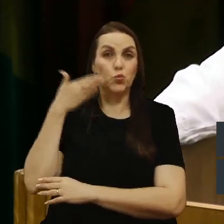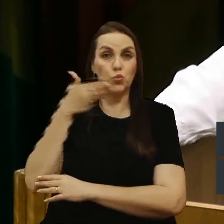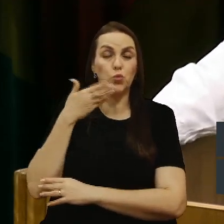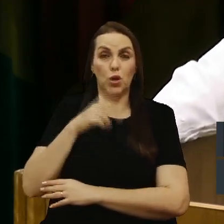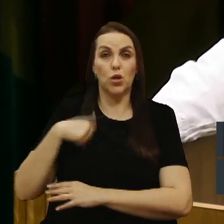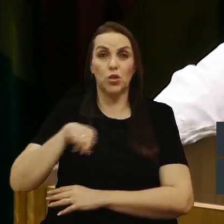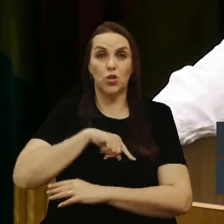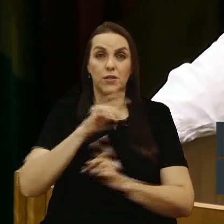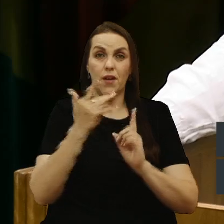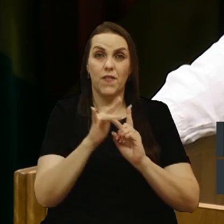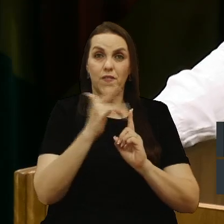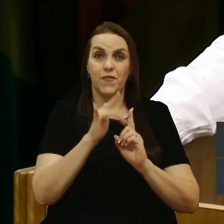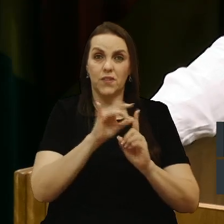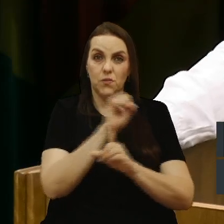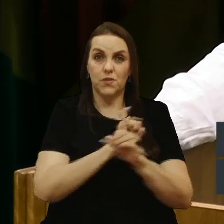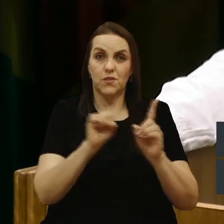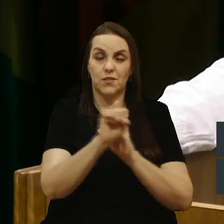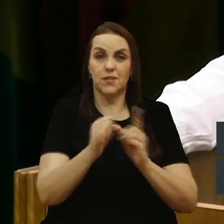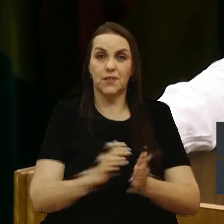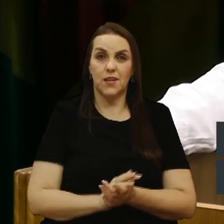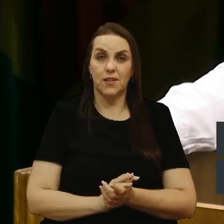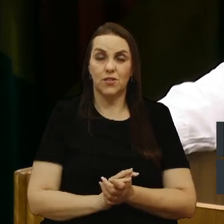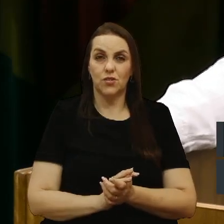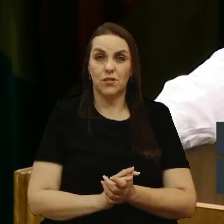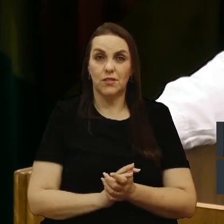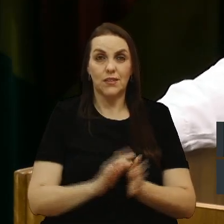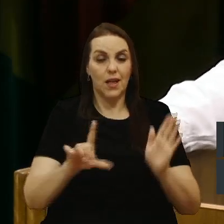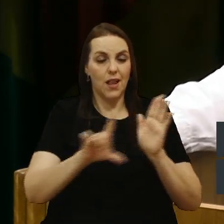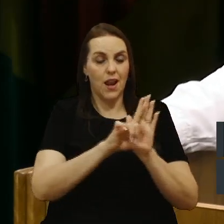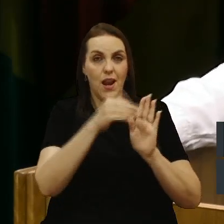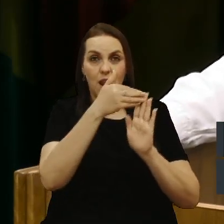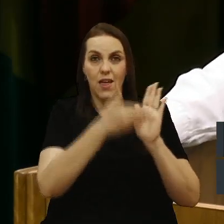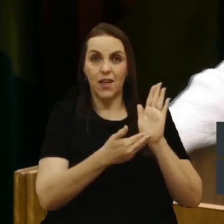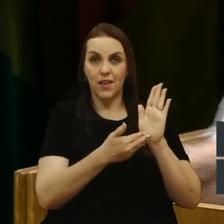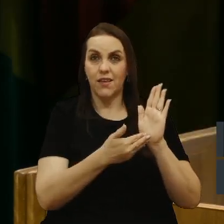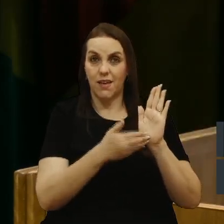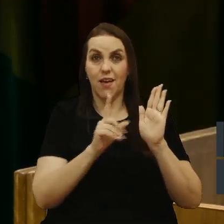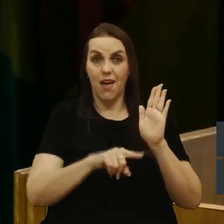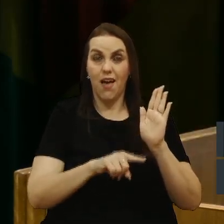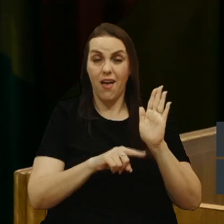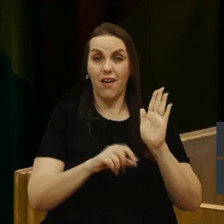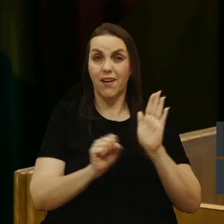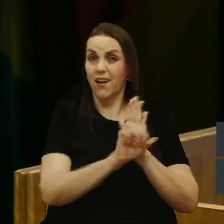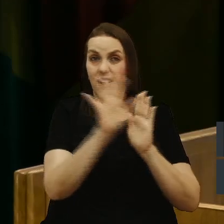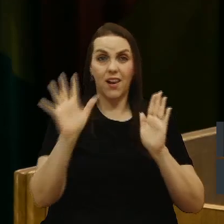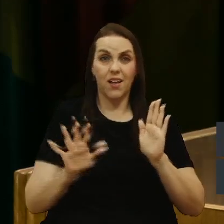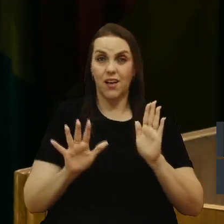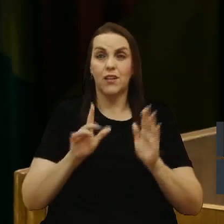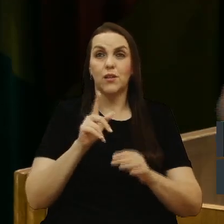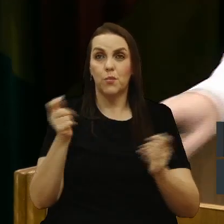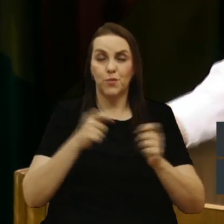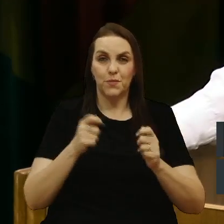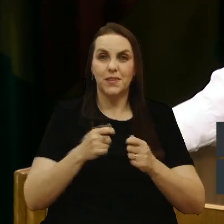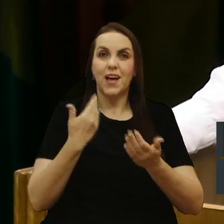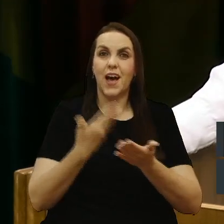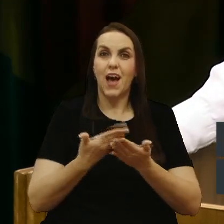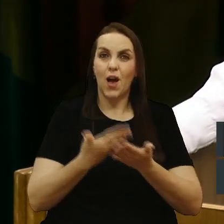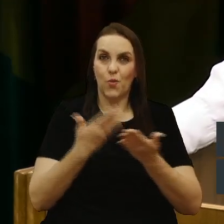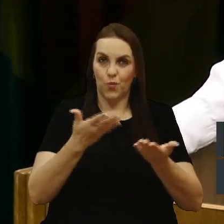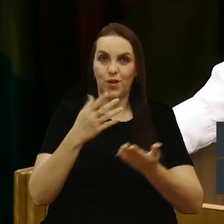sociedade. E a tipificação é clara, e a gente pode até usar, se fosse uma aula de direito,